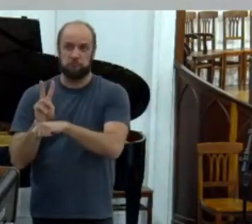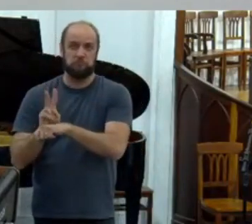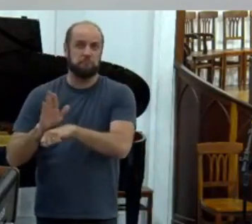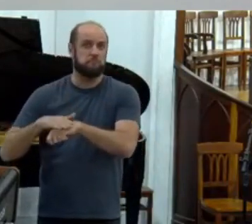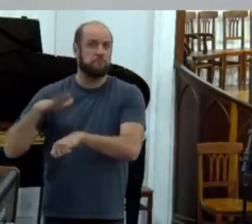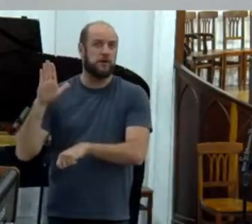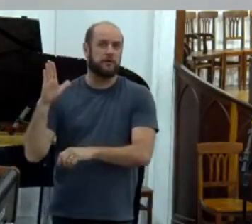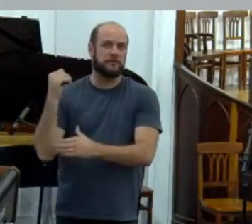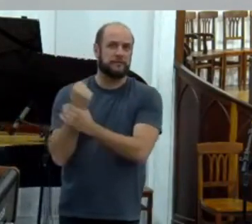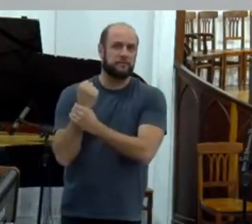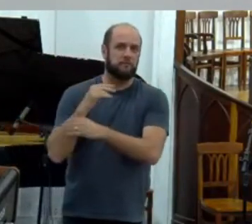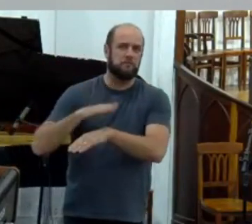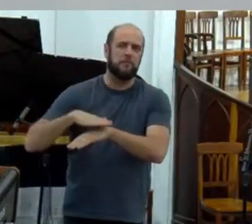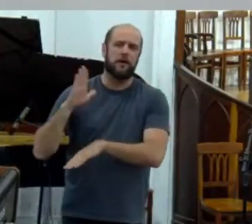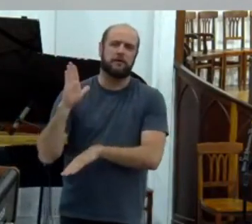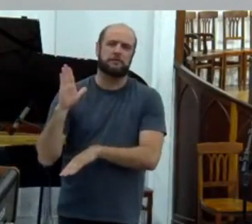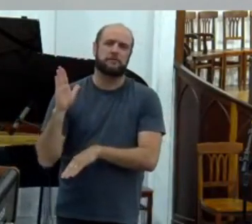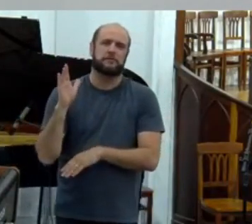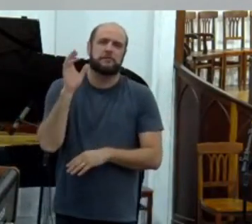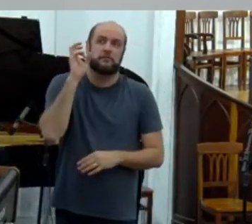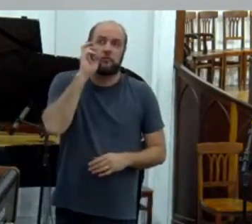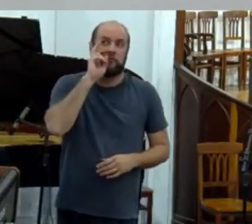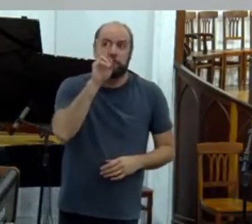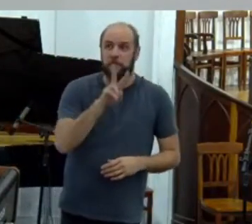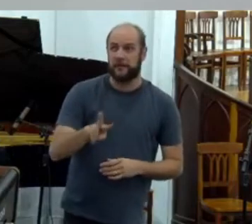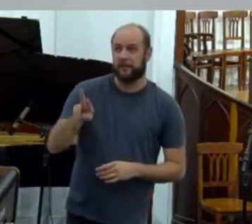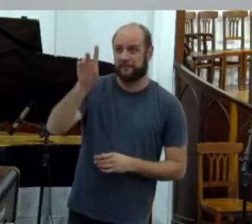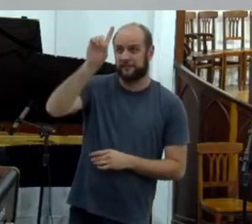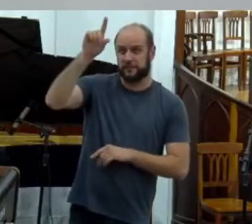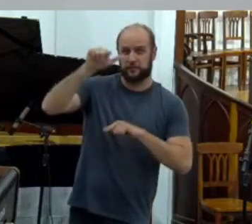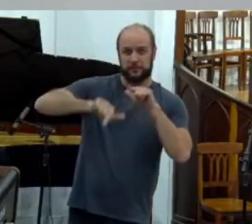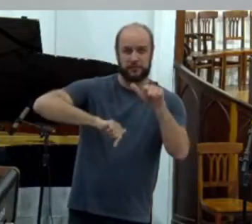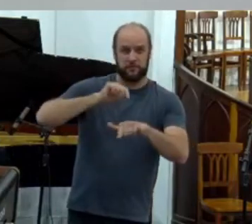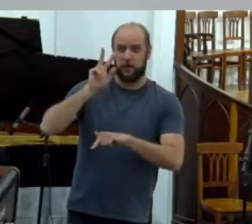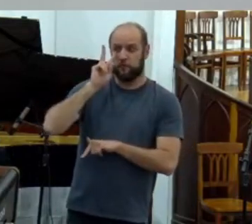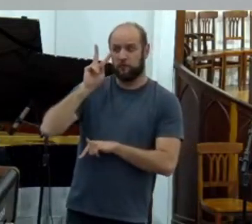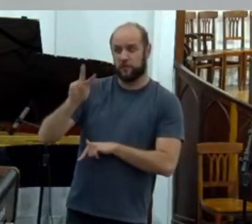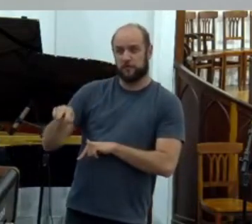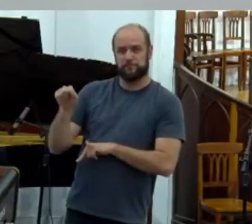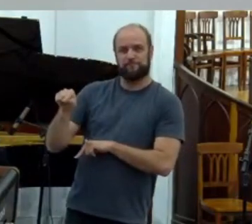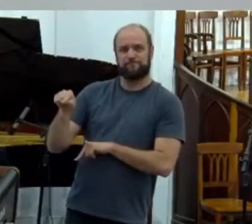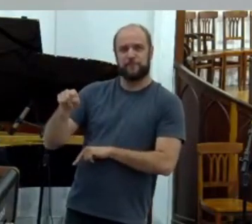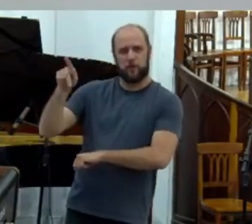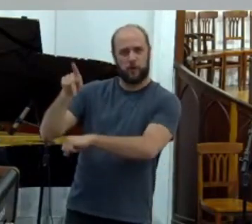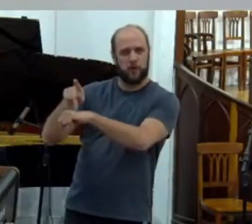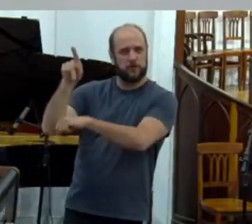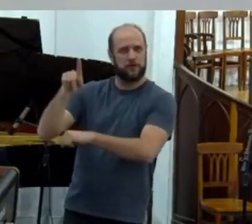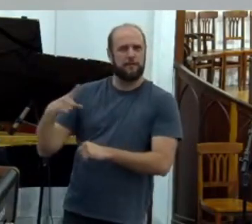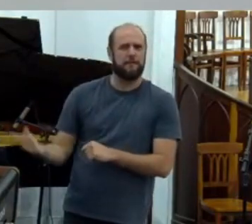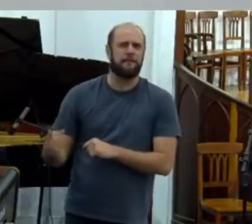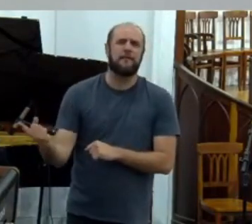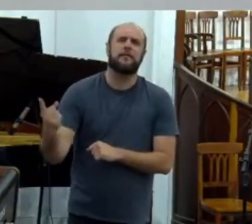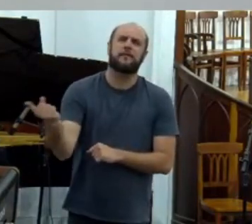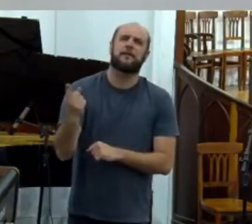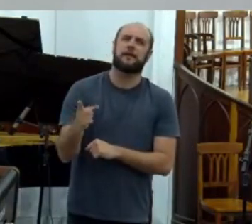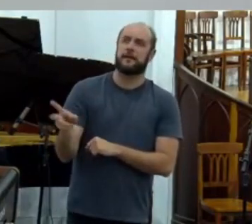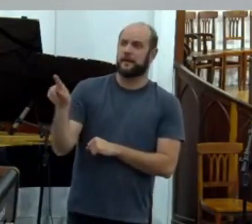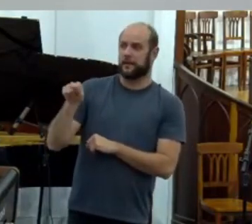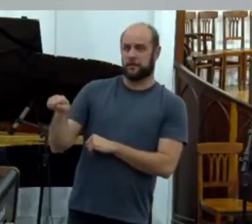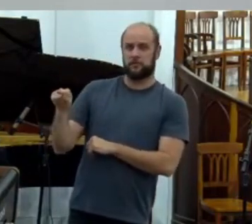mais seguro. E olhar para as obras de Deus é olhar para essa rocha que é eterna. É olhar para aquilo que